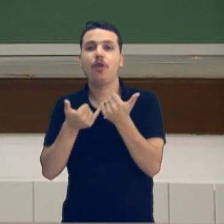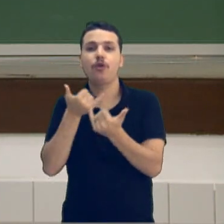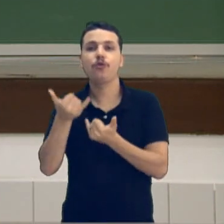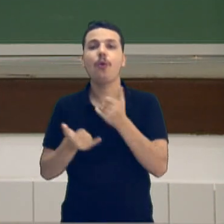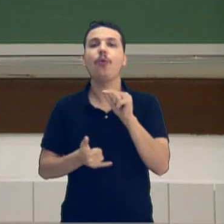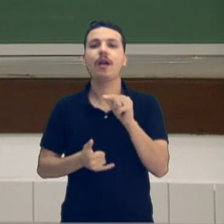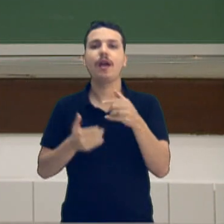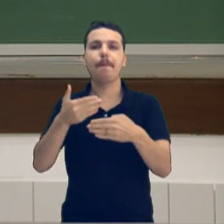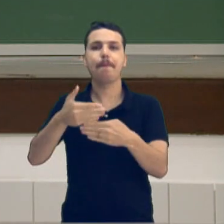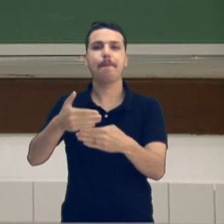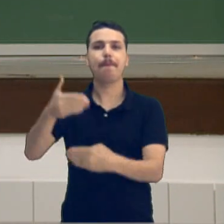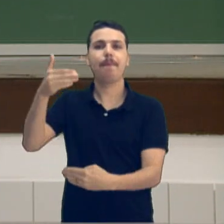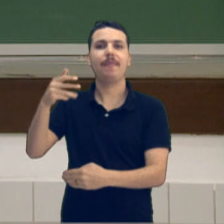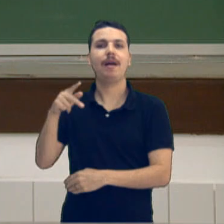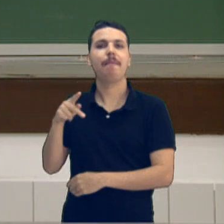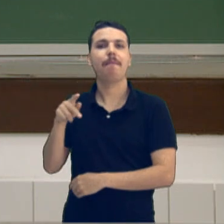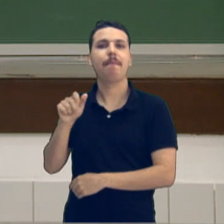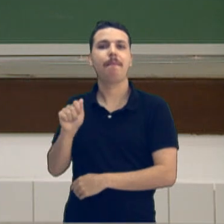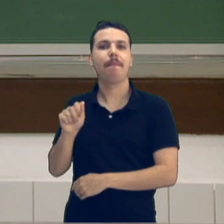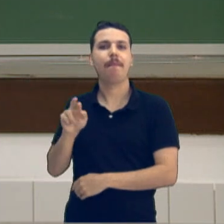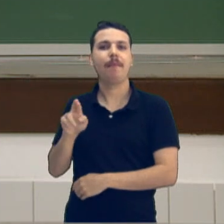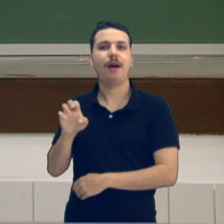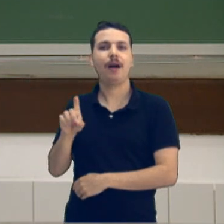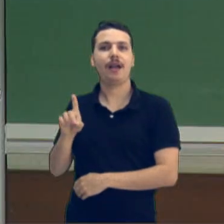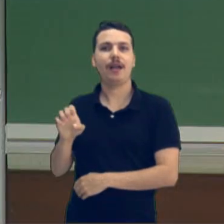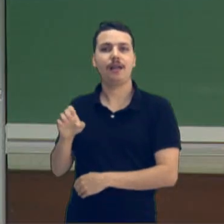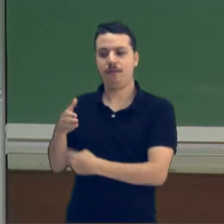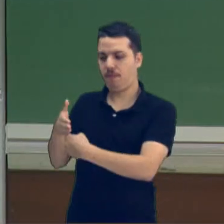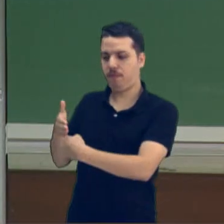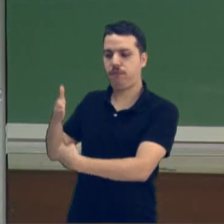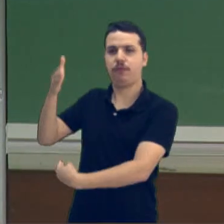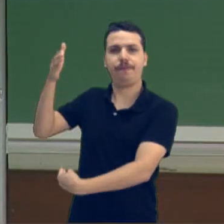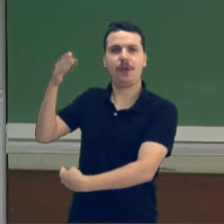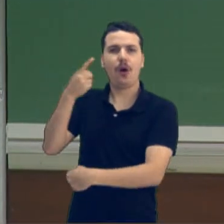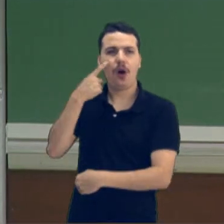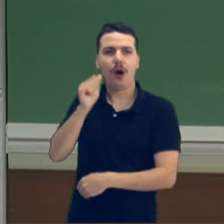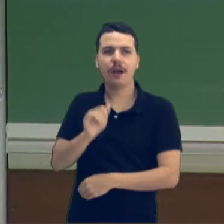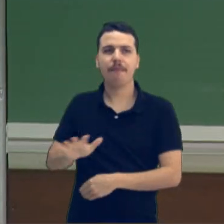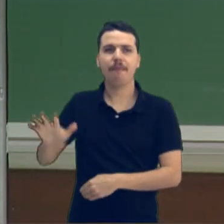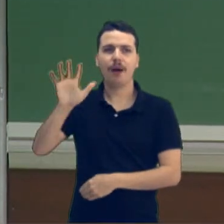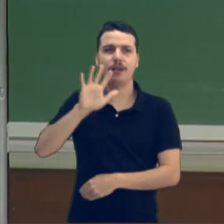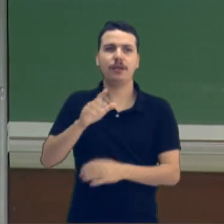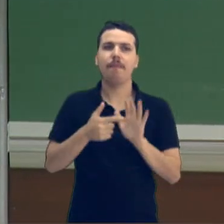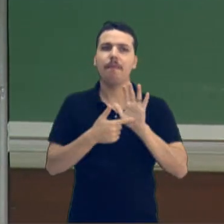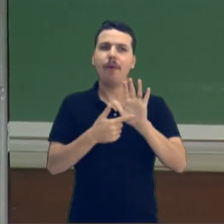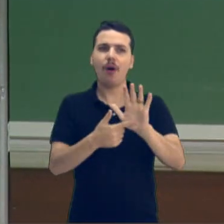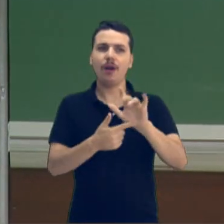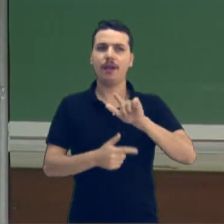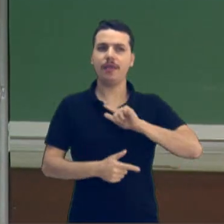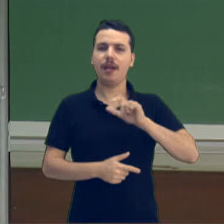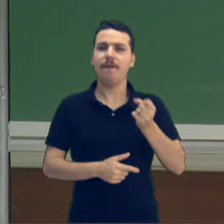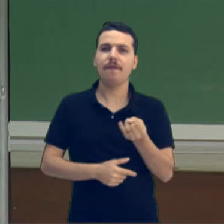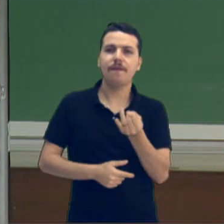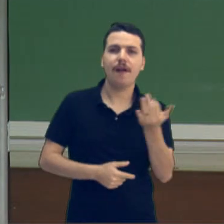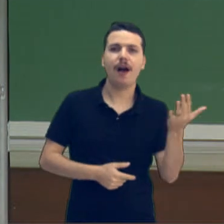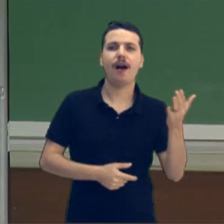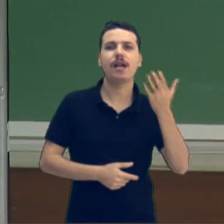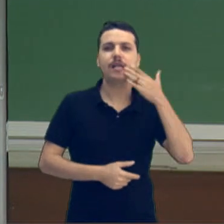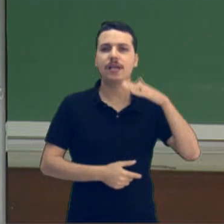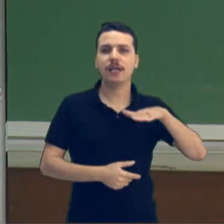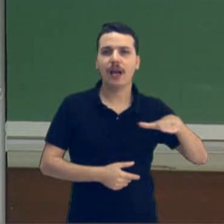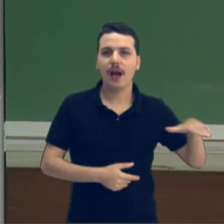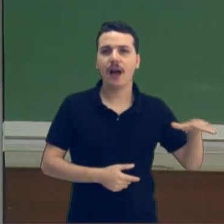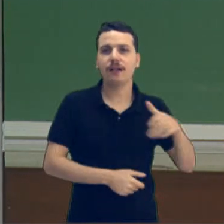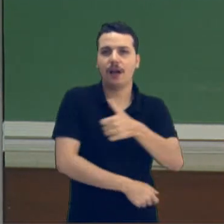de parede. Olha só, essa imagem que a prof escolheu está mostrando várias crianças,